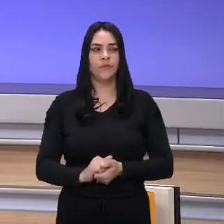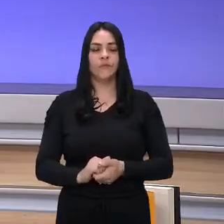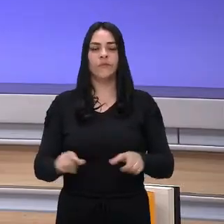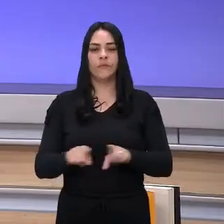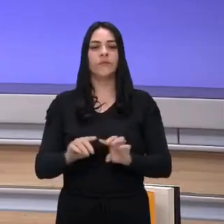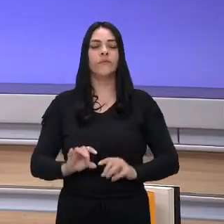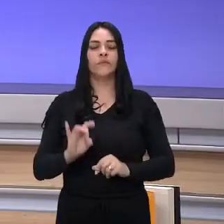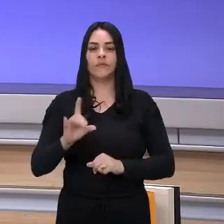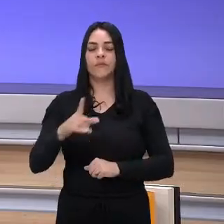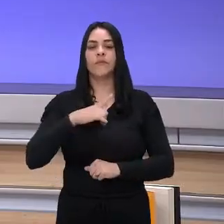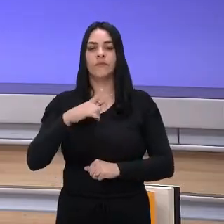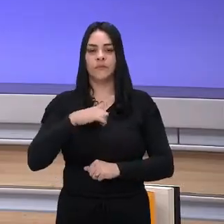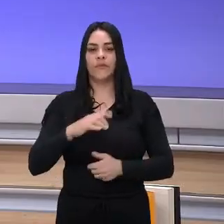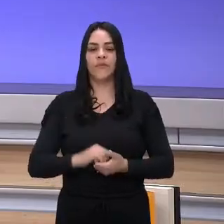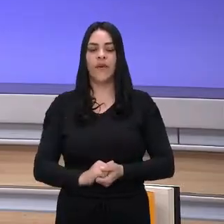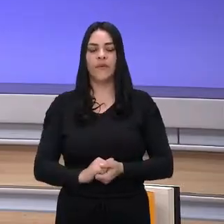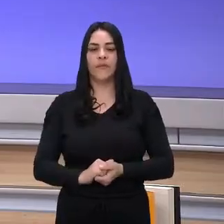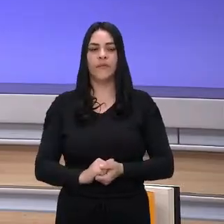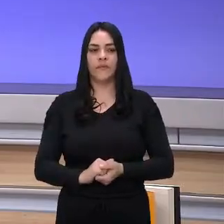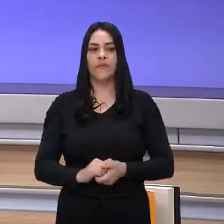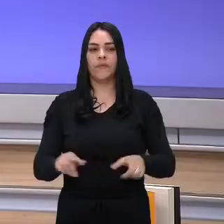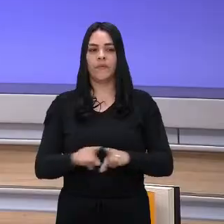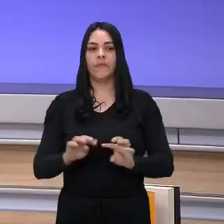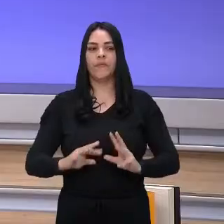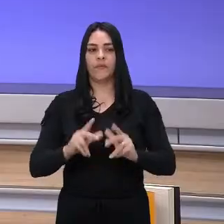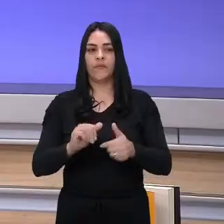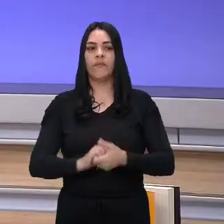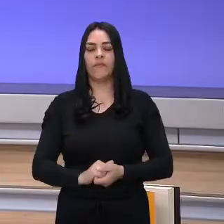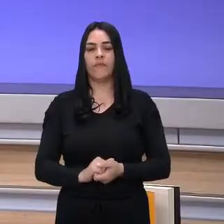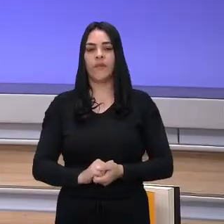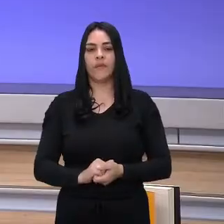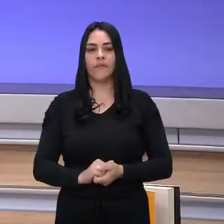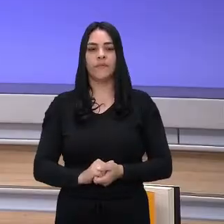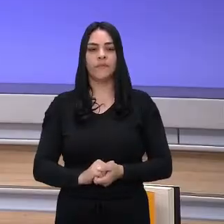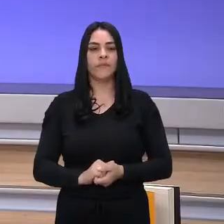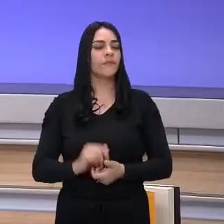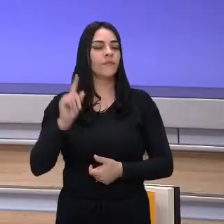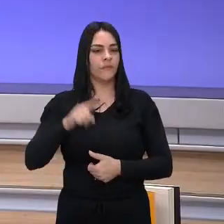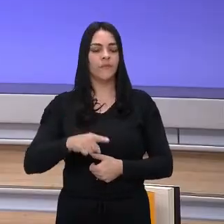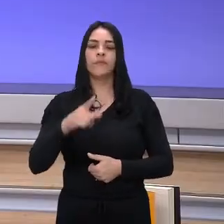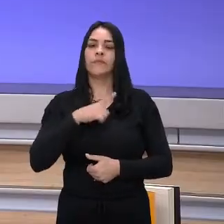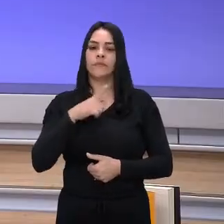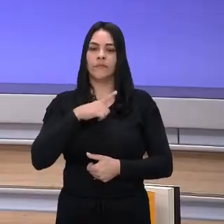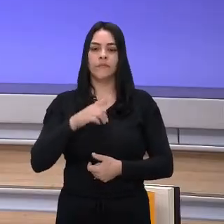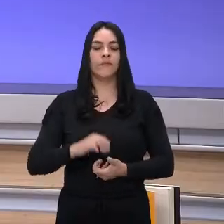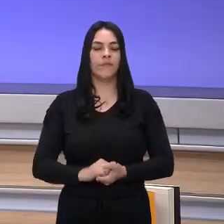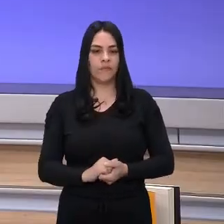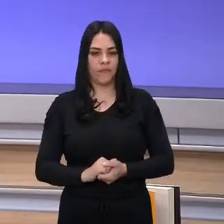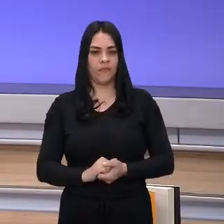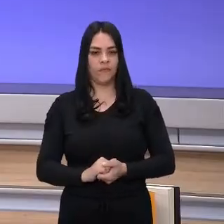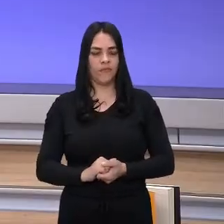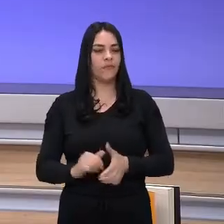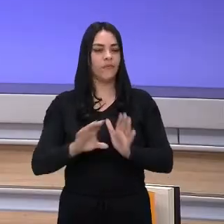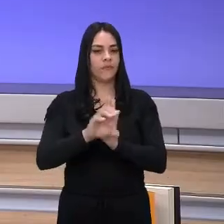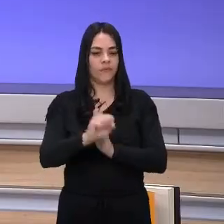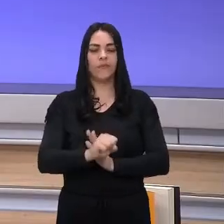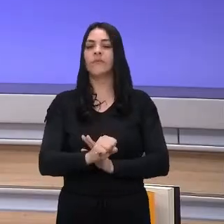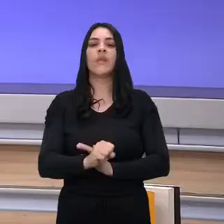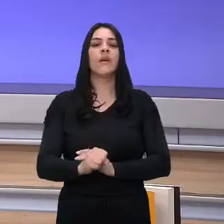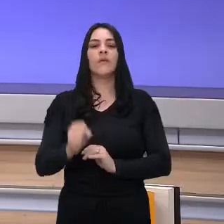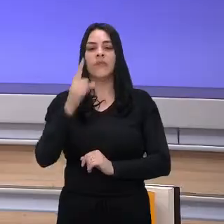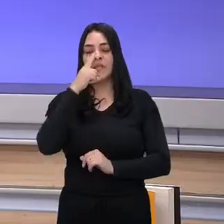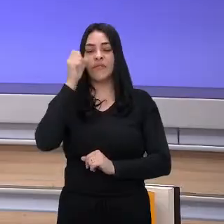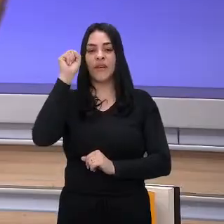gente sobe a serra e vem aqui também somar com vocês, que esse é o nosso objetivo. Hoje nós temos conceito Lixo Zero em